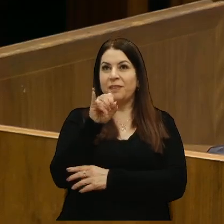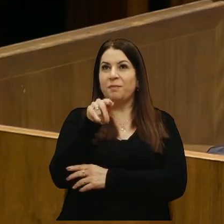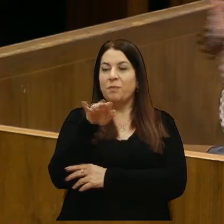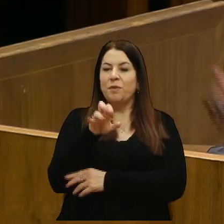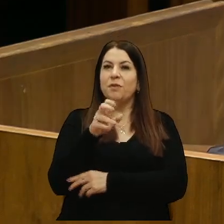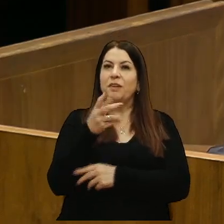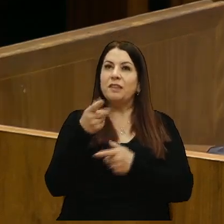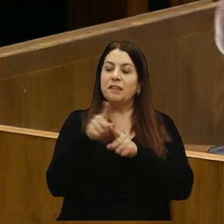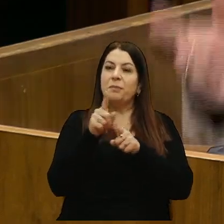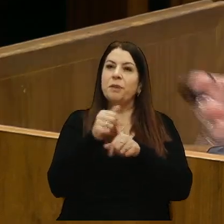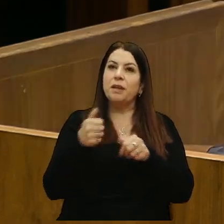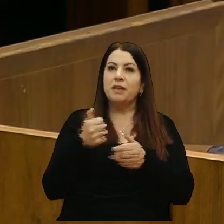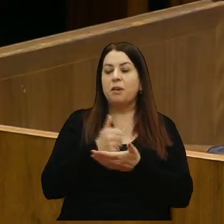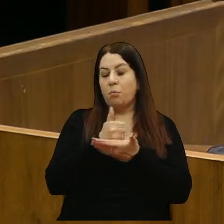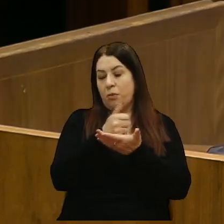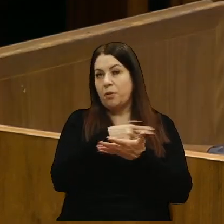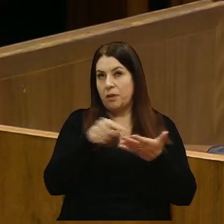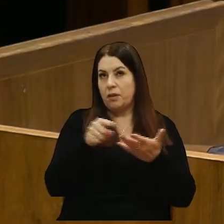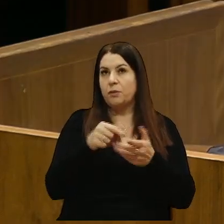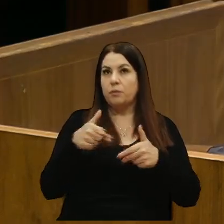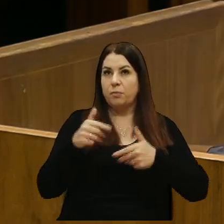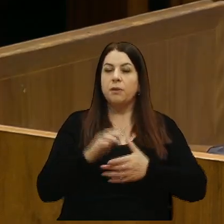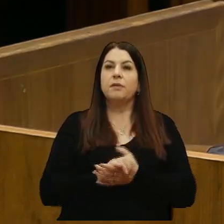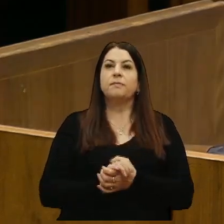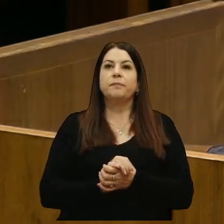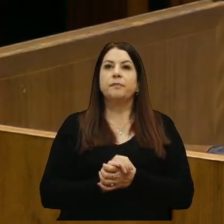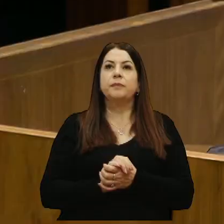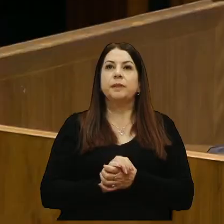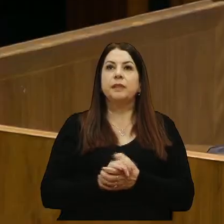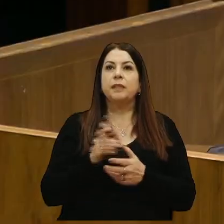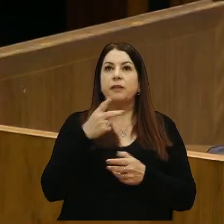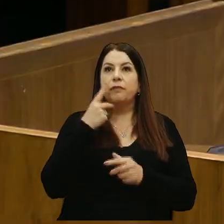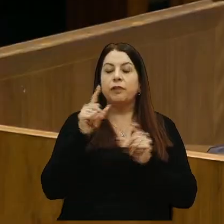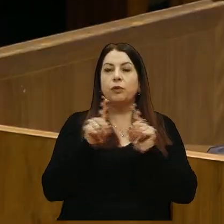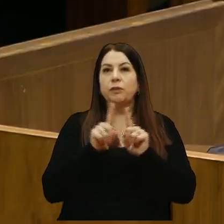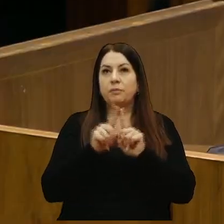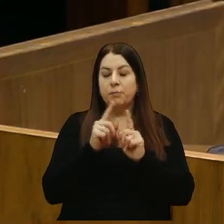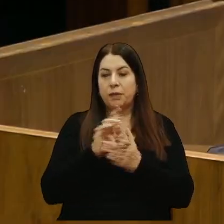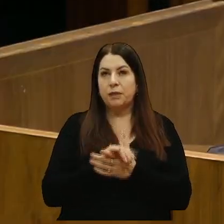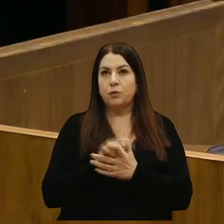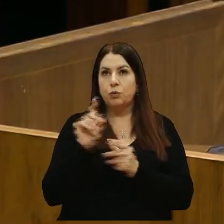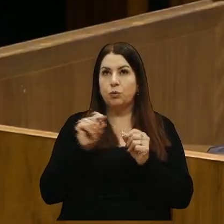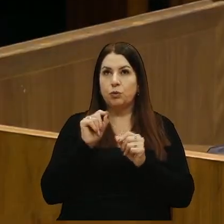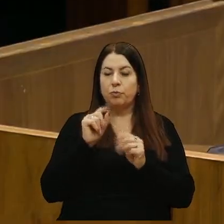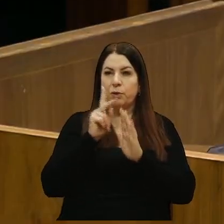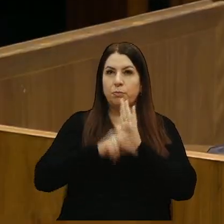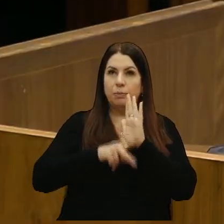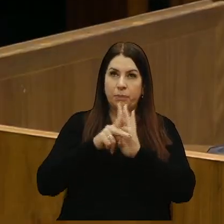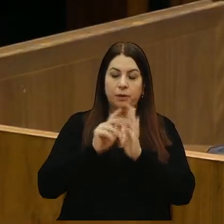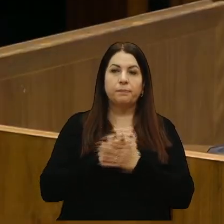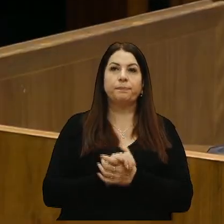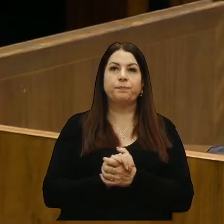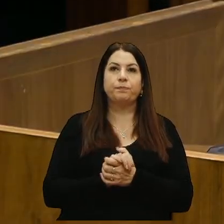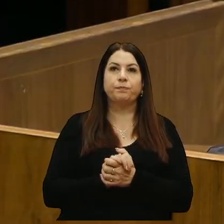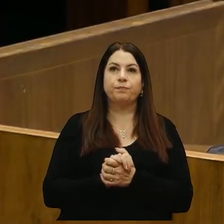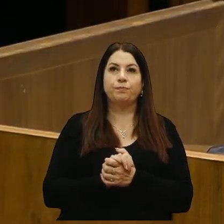adjunta, mas que estava em exercício, e que ela falou também sobre o plano